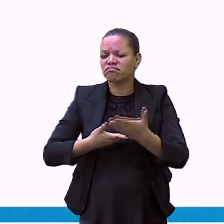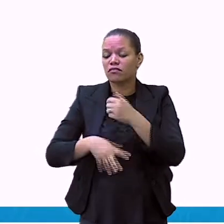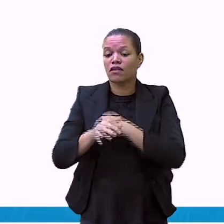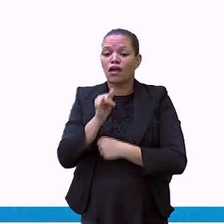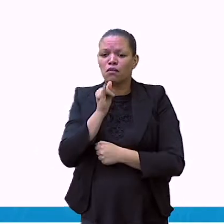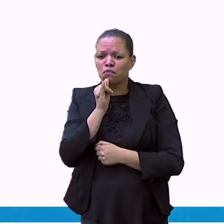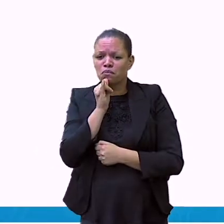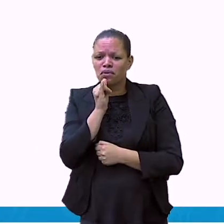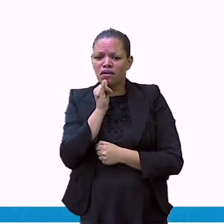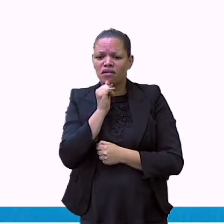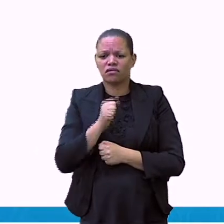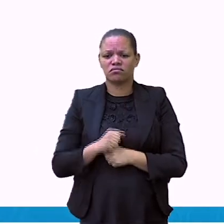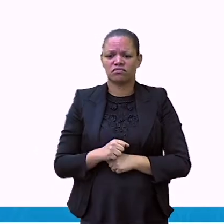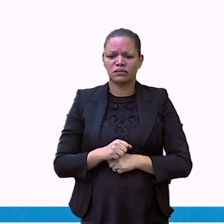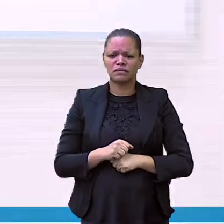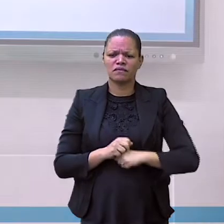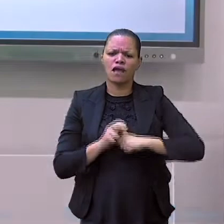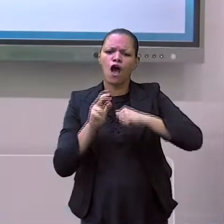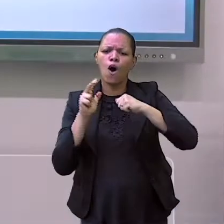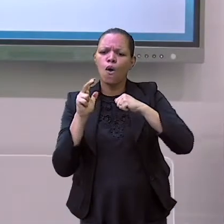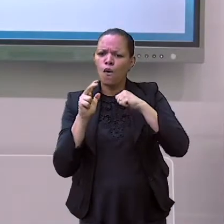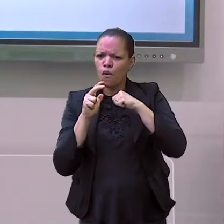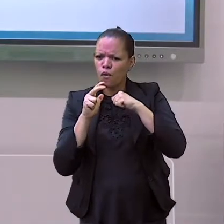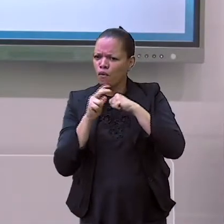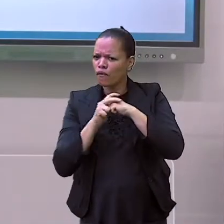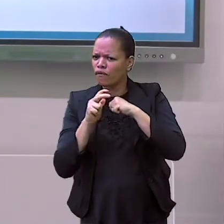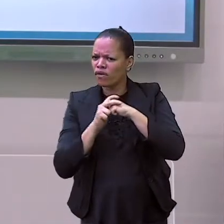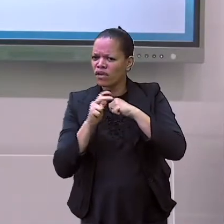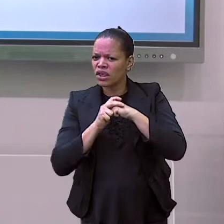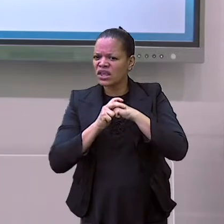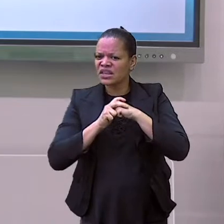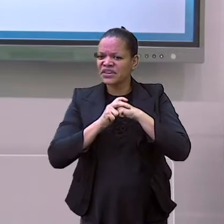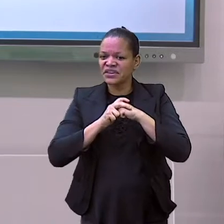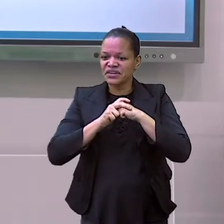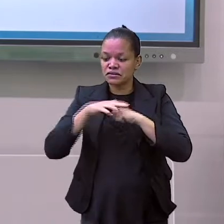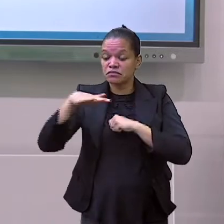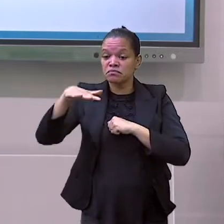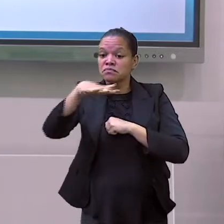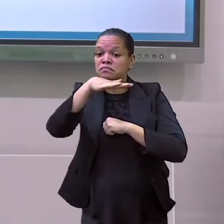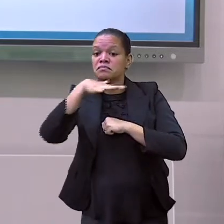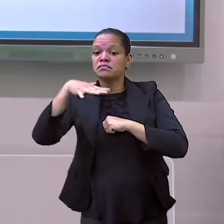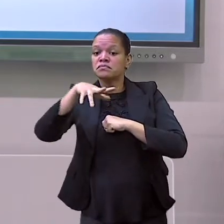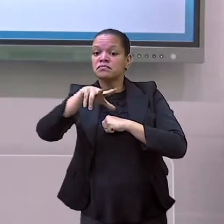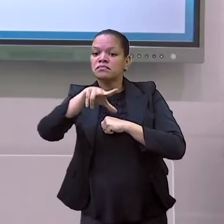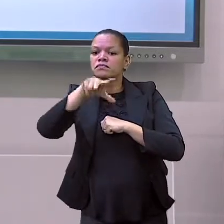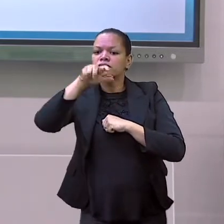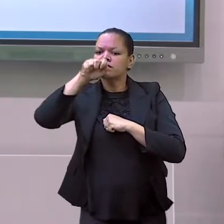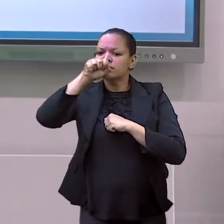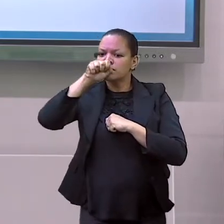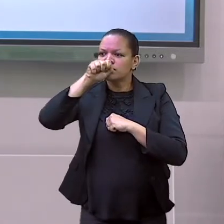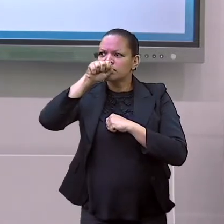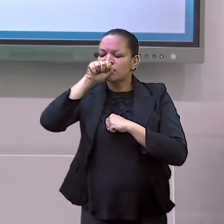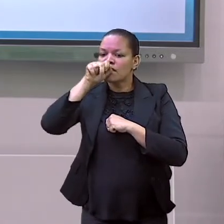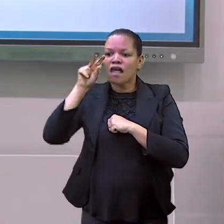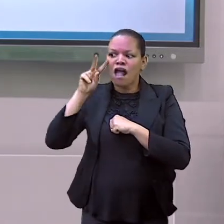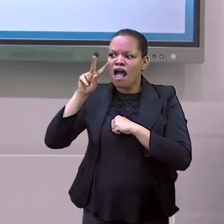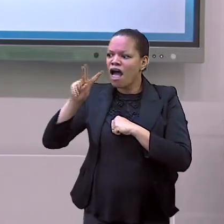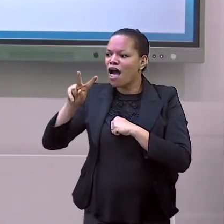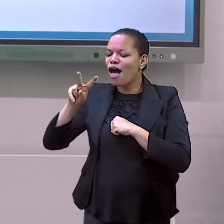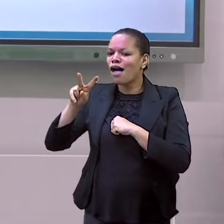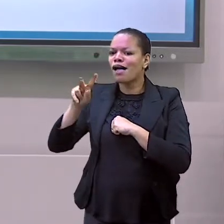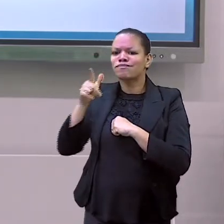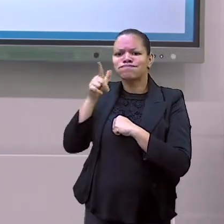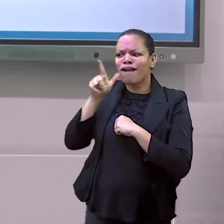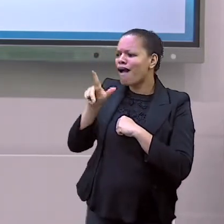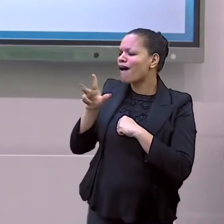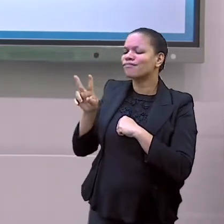não consegue ver a olho nu, mas uma vez que nós já estamos infectados, a gente